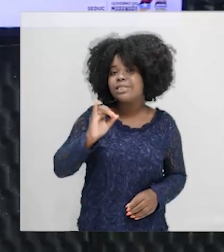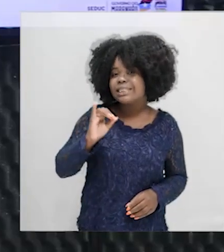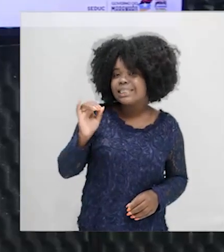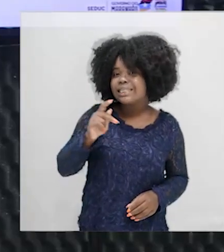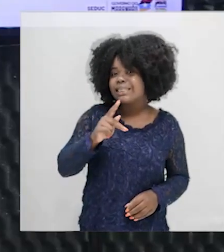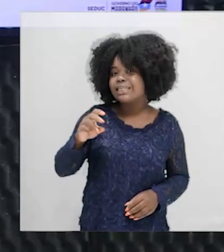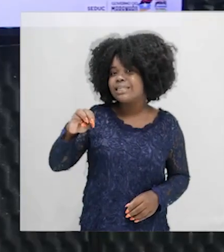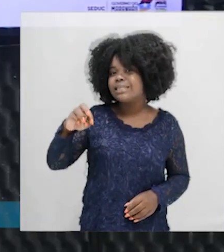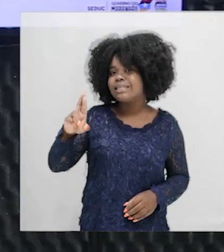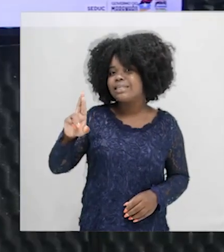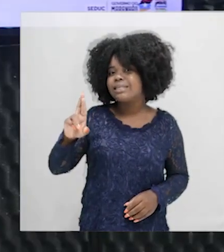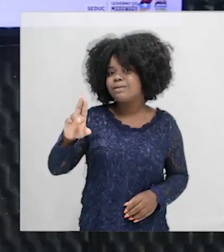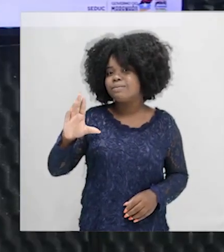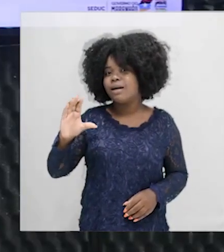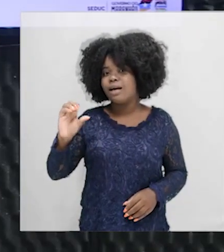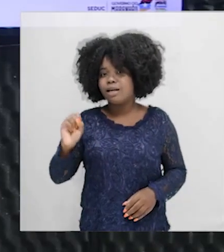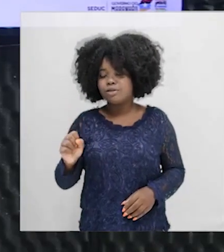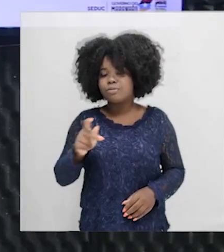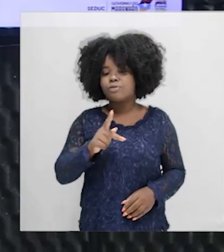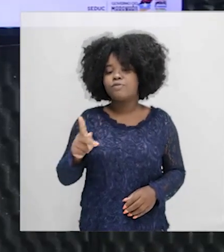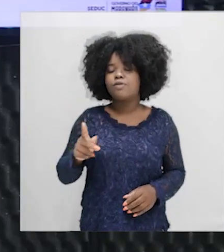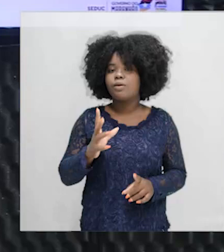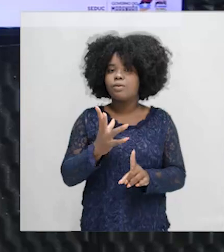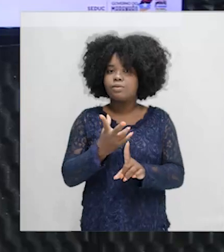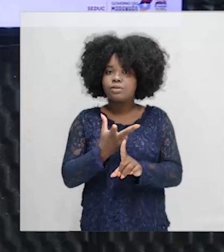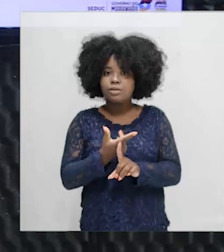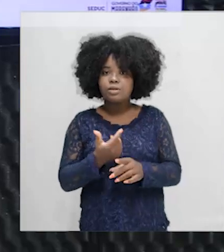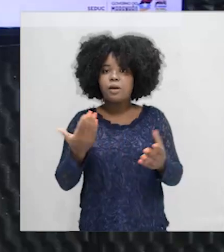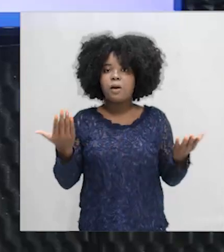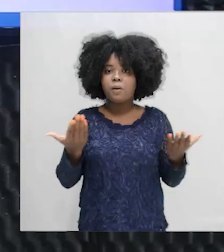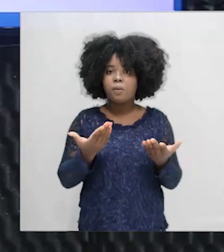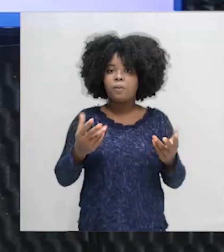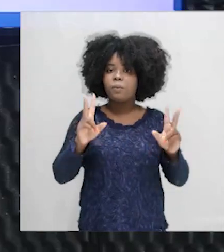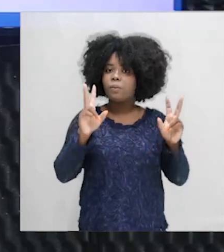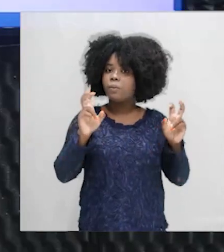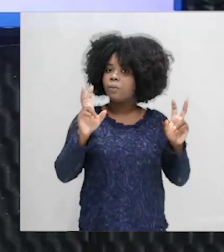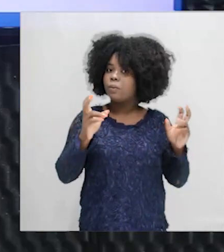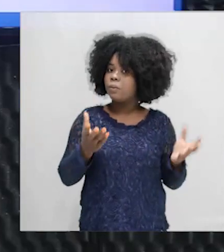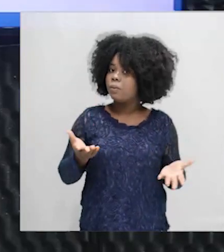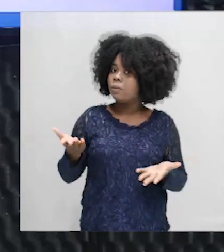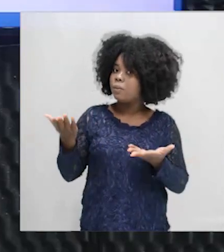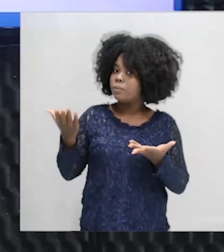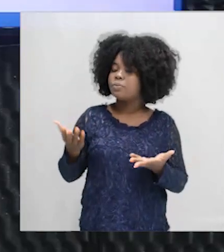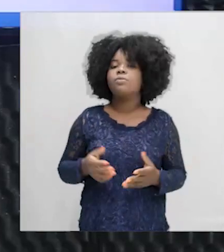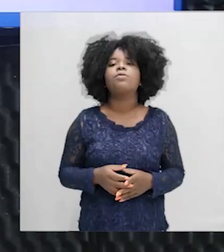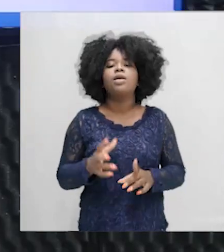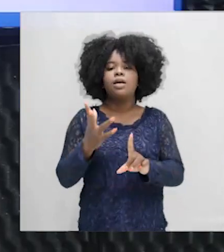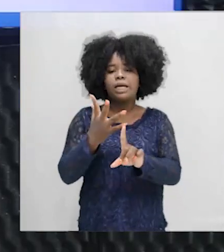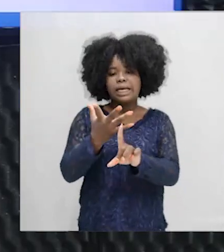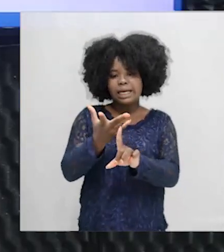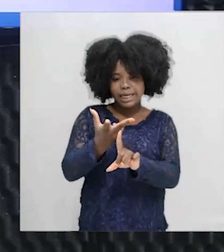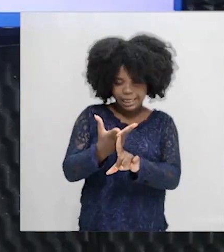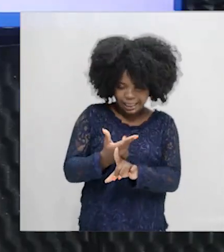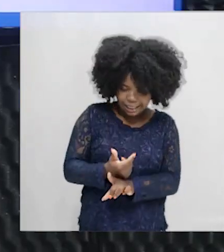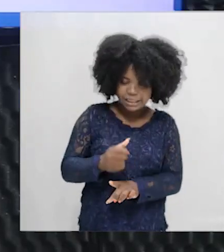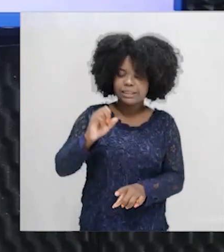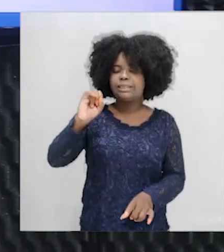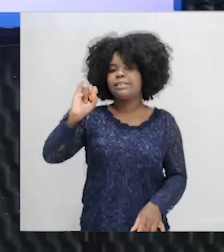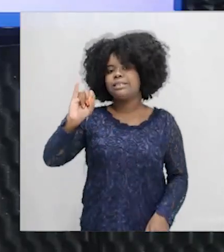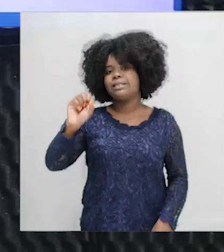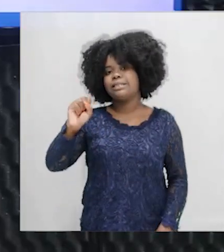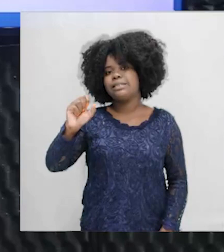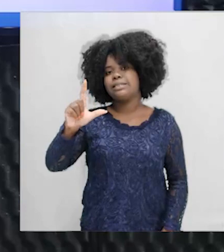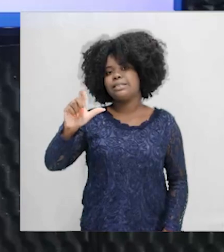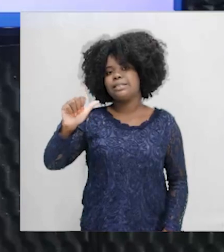Olá, gente. Professor Marcos Domingues aqui, professor de arte. E hoje a gente vai falar sobre, arte islâmica. Na verdade, é um assunto um